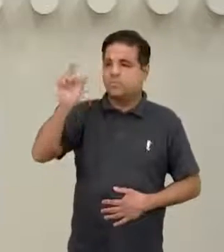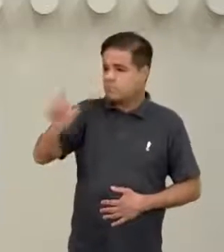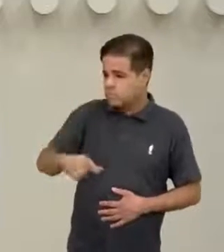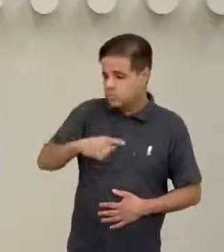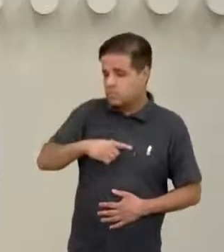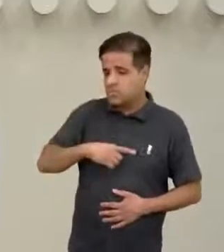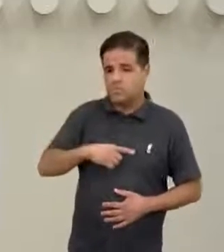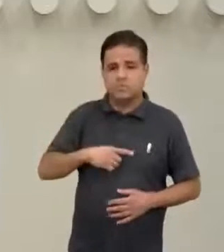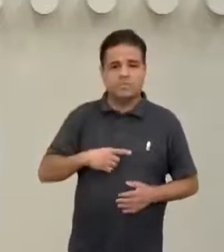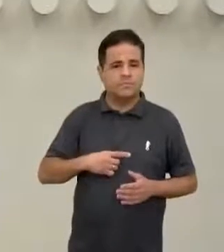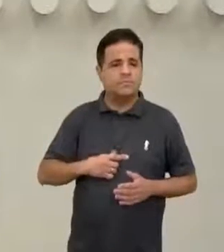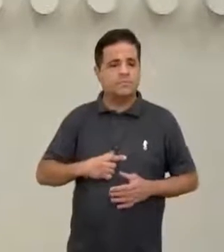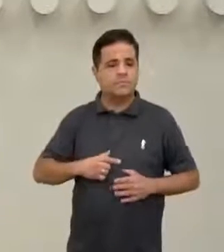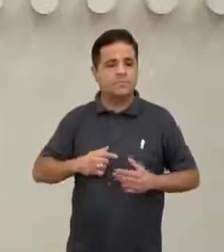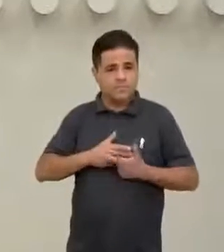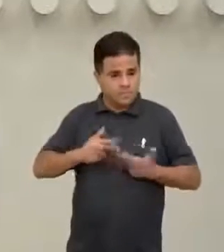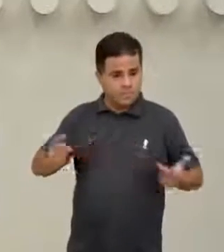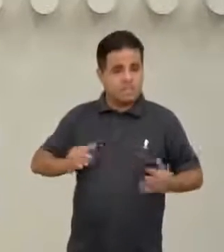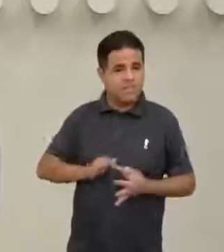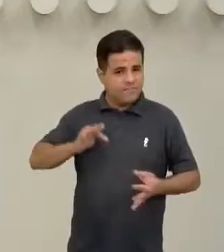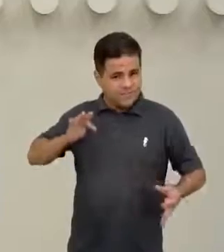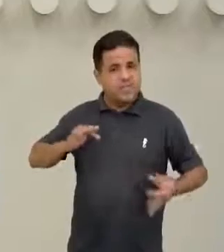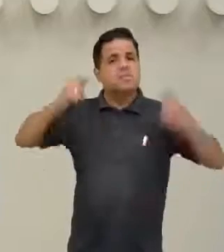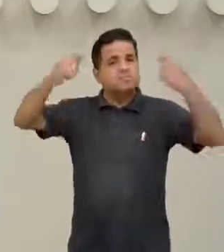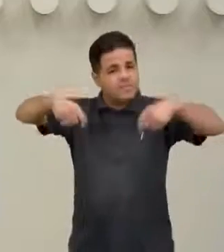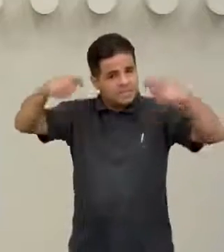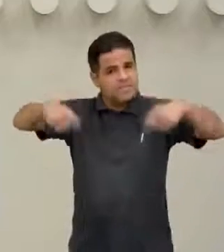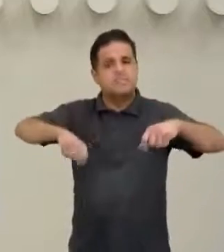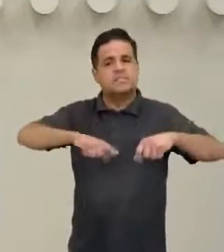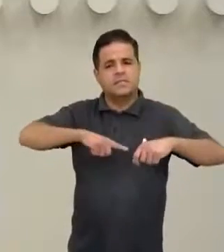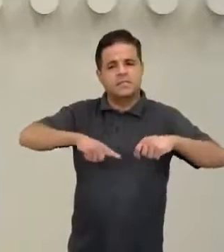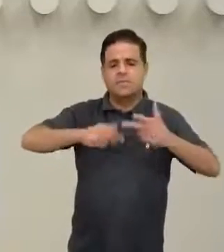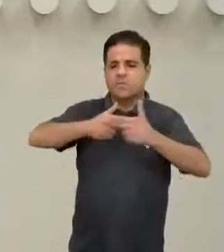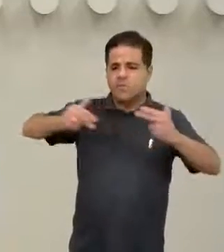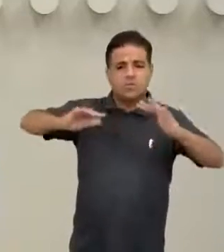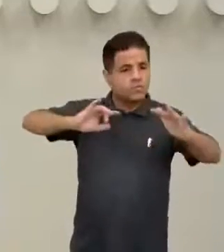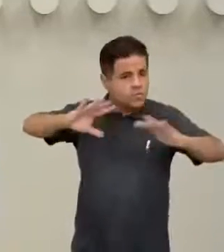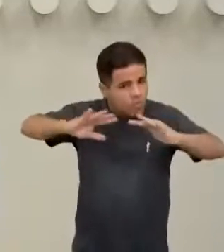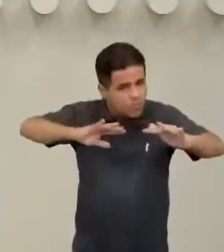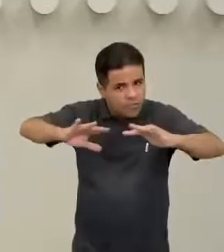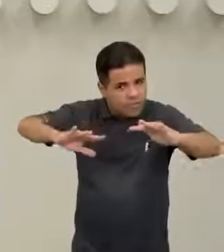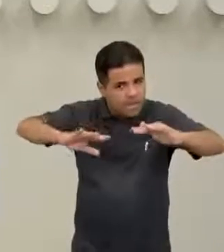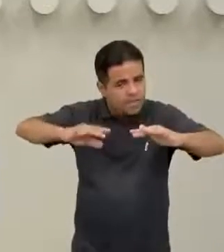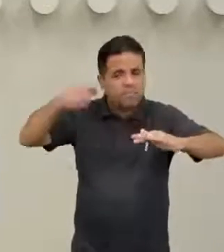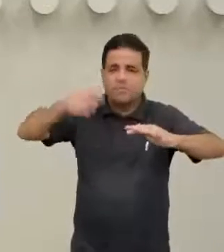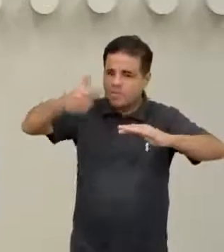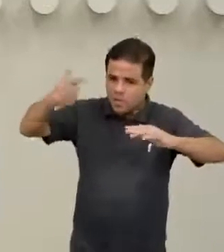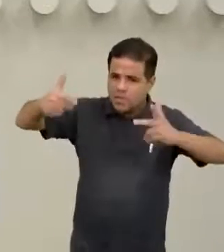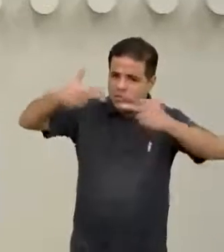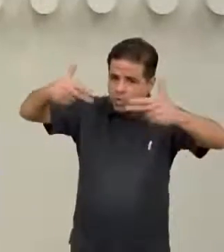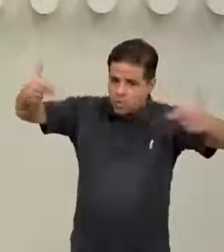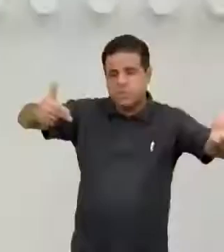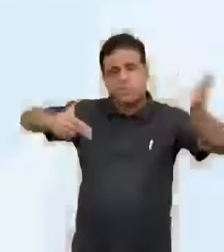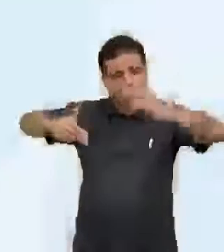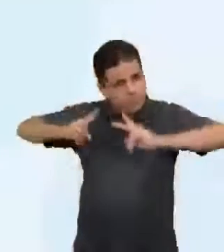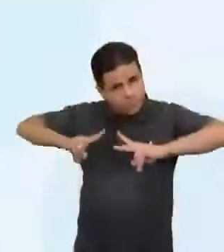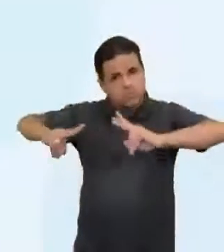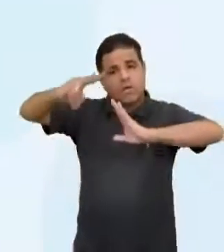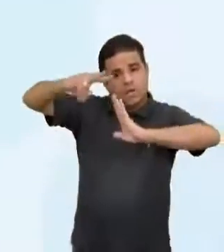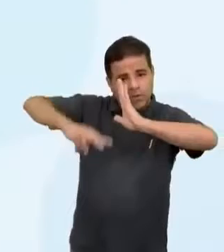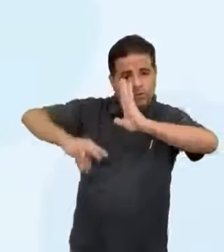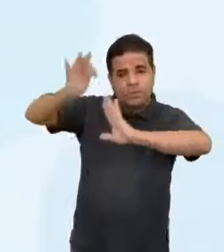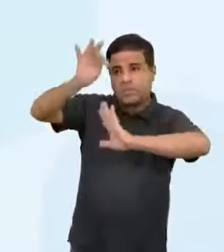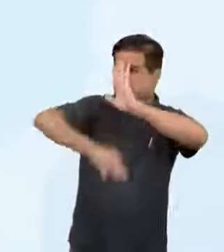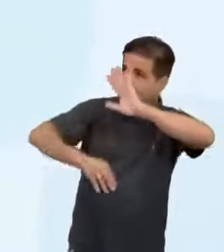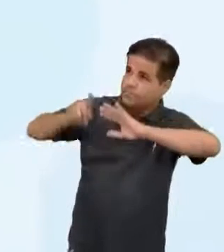a atividade física, é necessário que haja algo além do movimento. Beleza? Vamos continuar na leitura do texto? Na